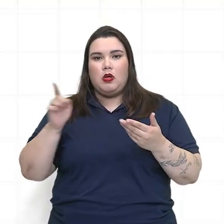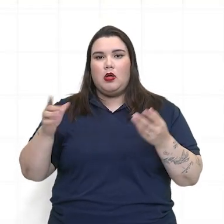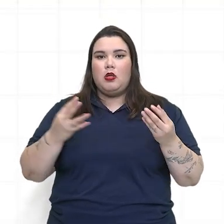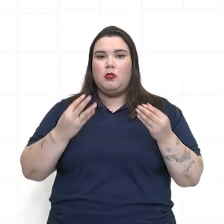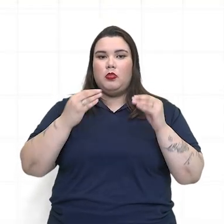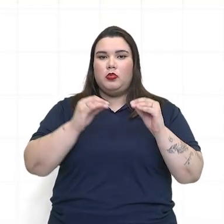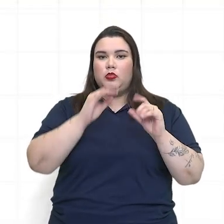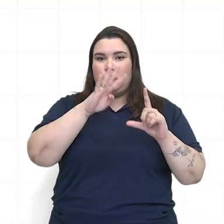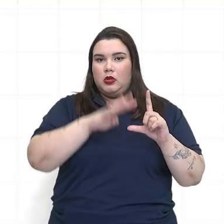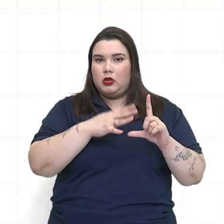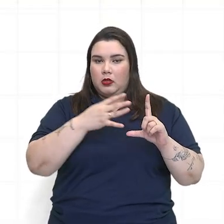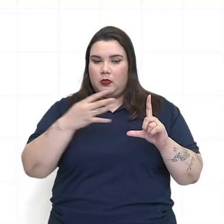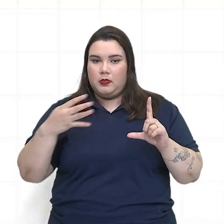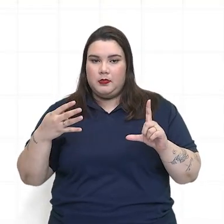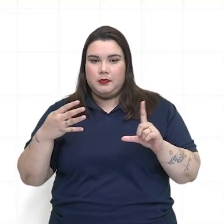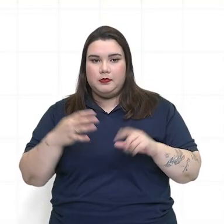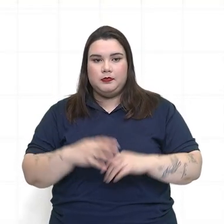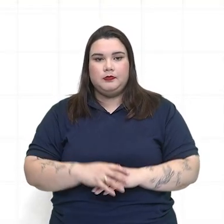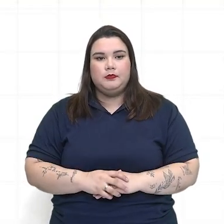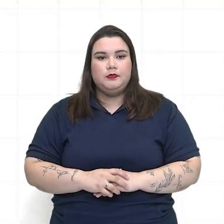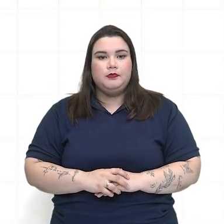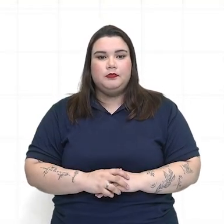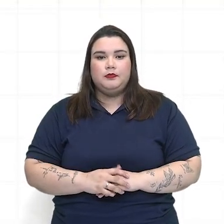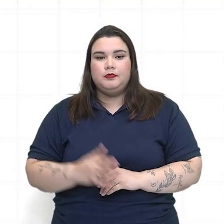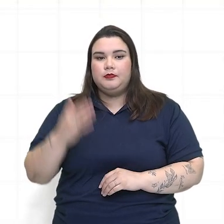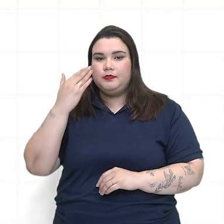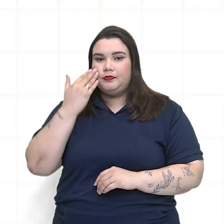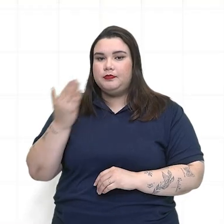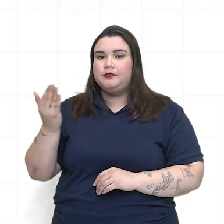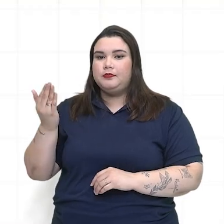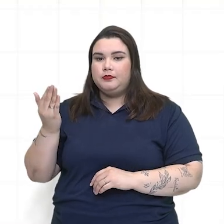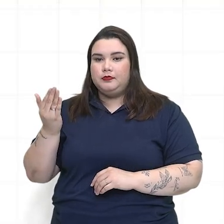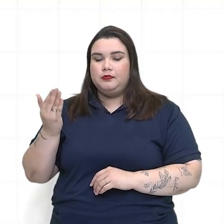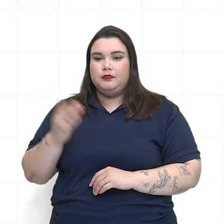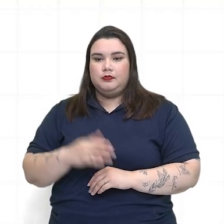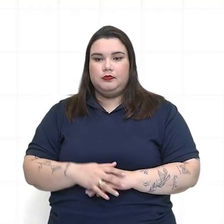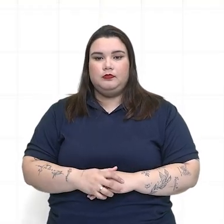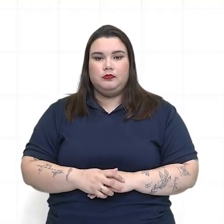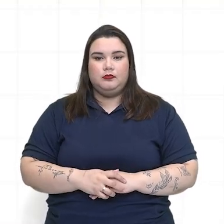inseridos em uma tabela. Aí temos aqui, né?